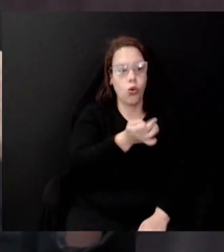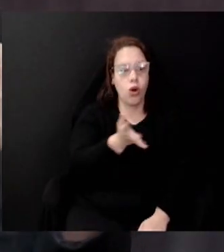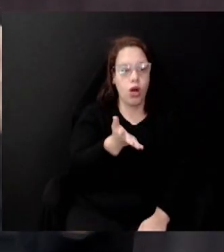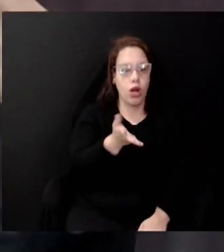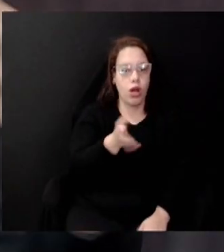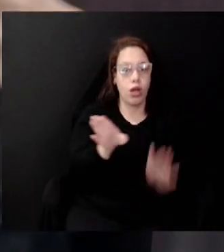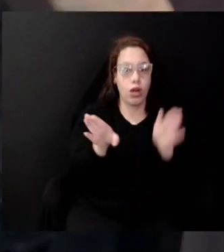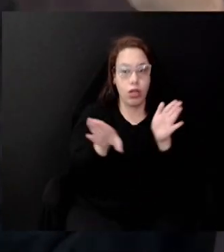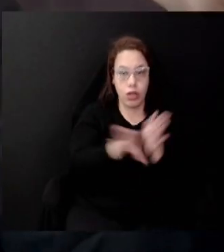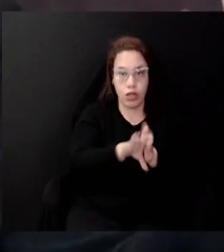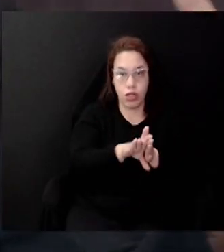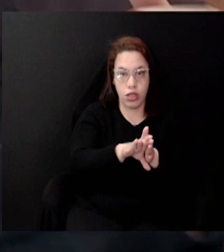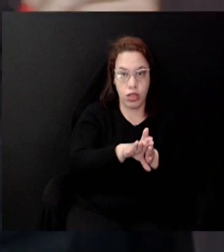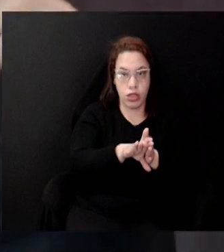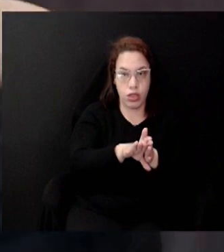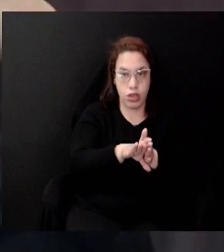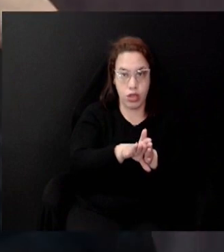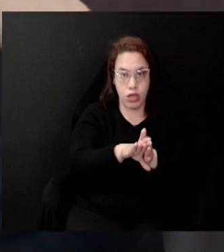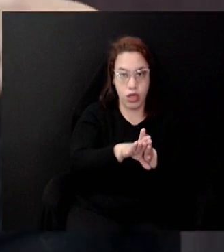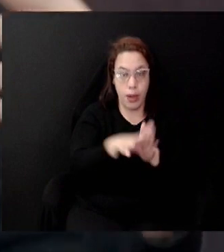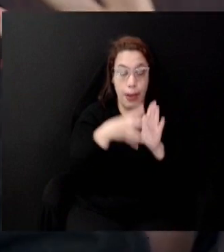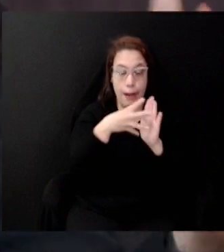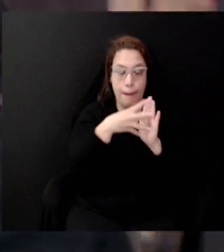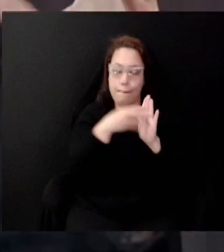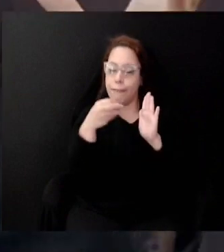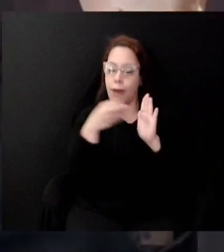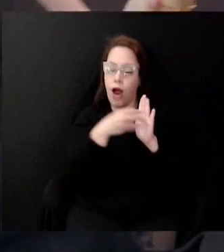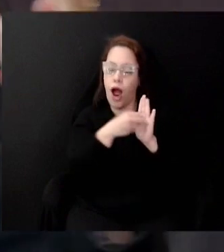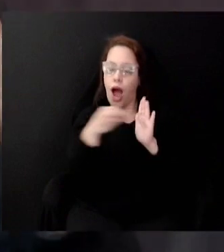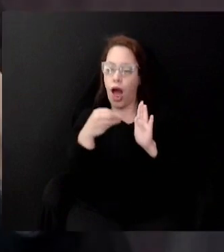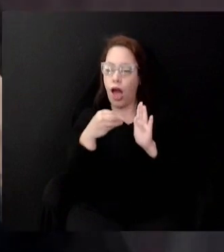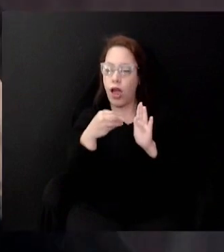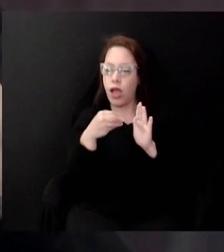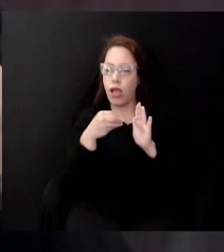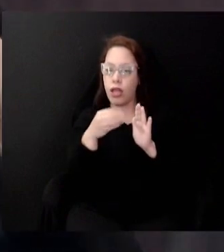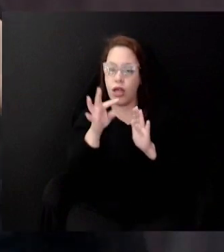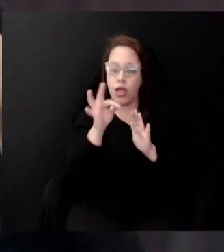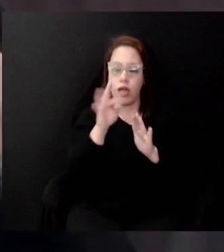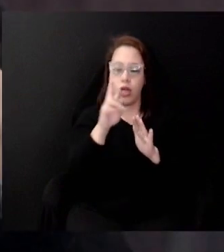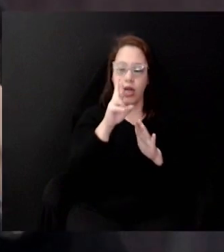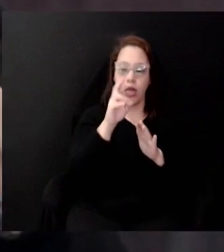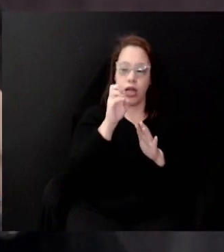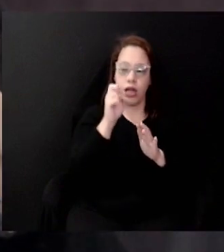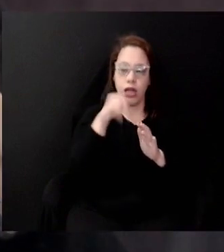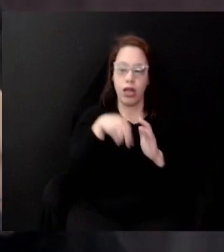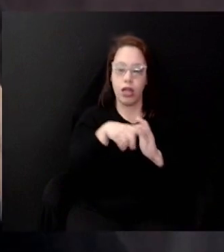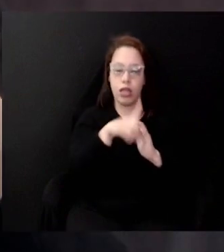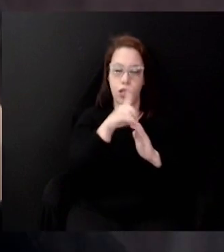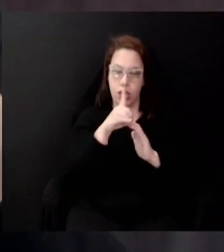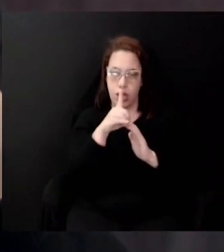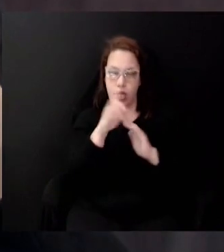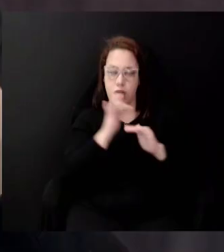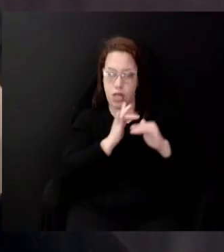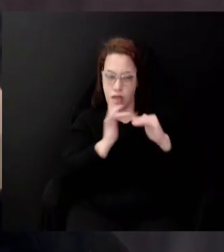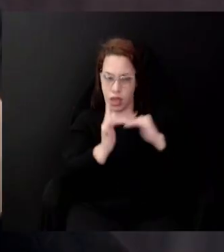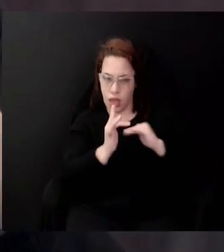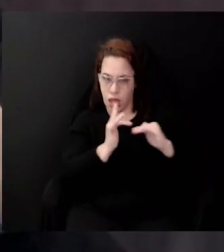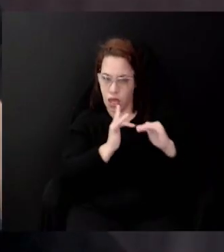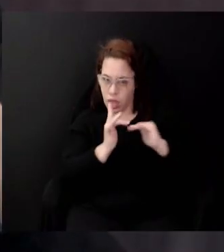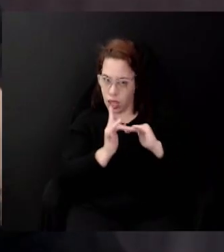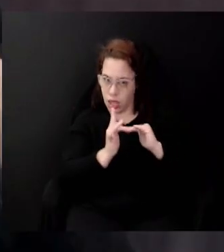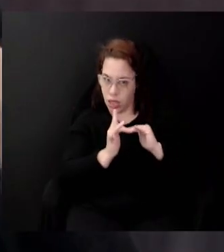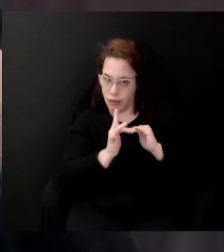algumas modinhas, em algumas trends, né, das redes sociais, sem parar